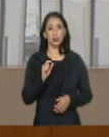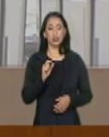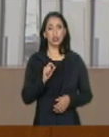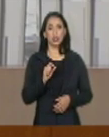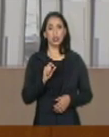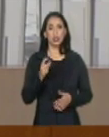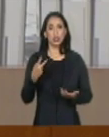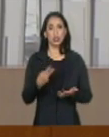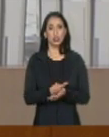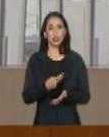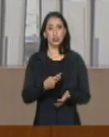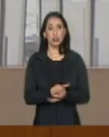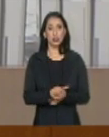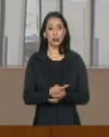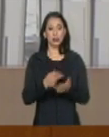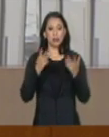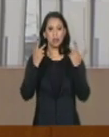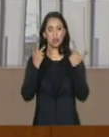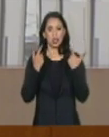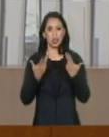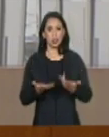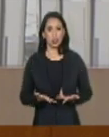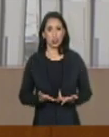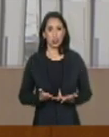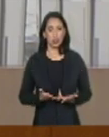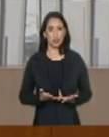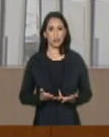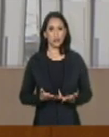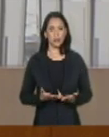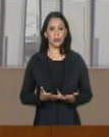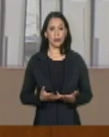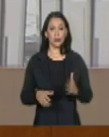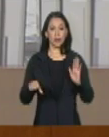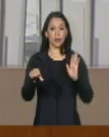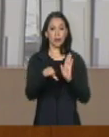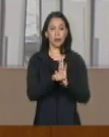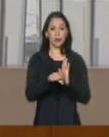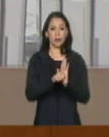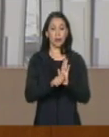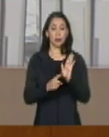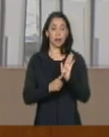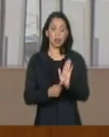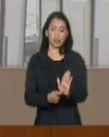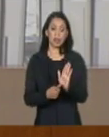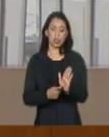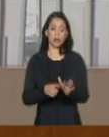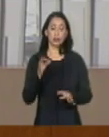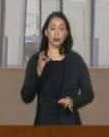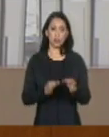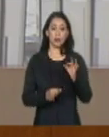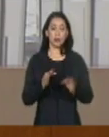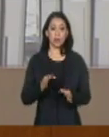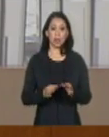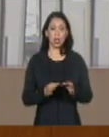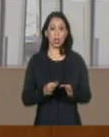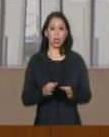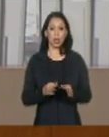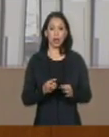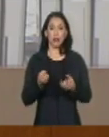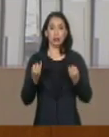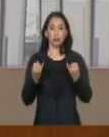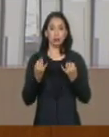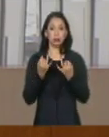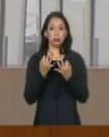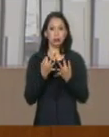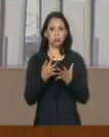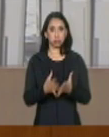do natural descompasso entre o crime e seu reflexo no judiciário, o número de casos novos de competência do Tribunal